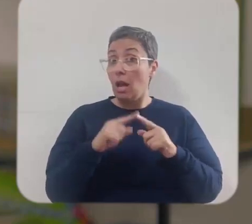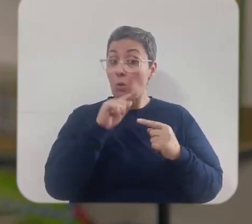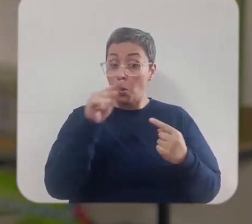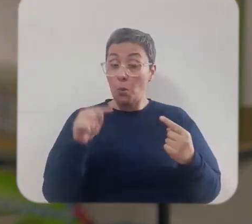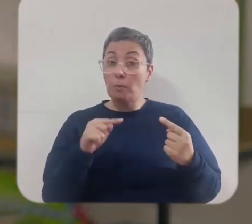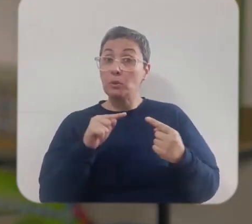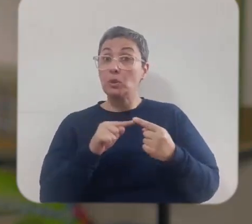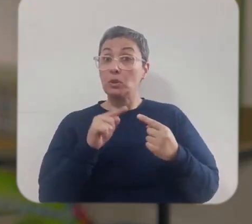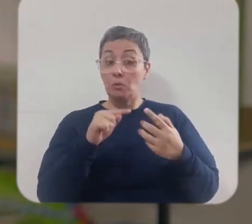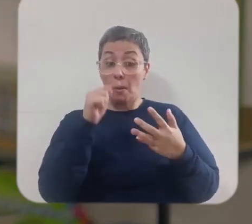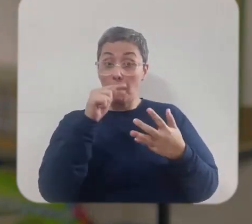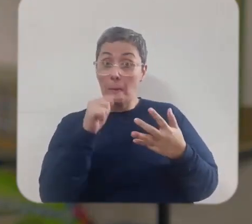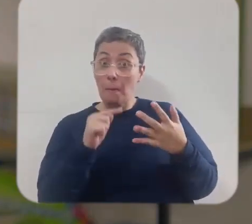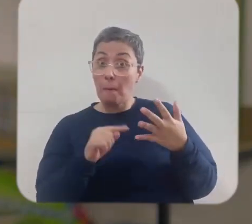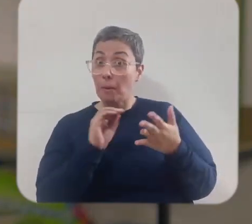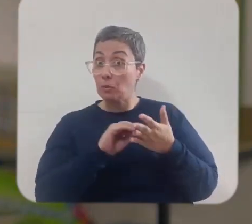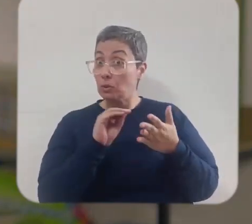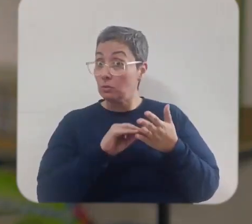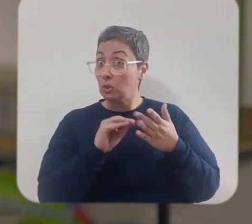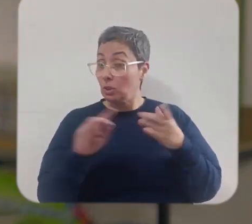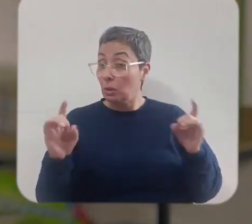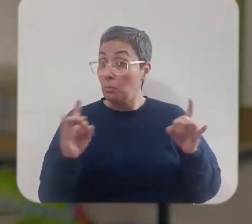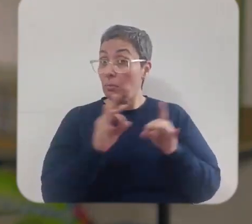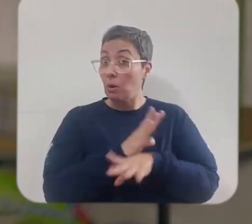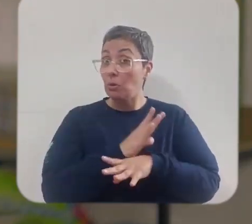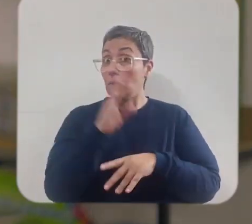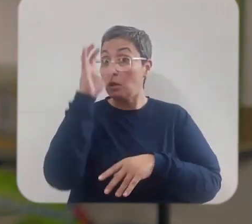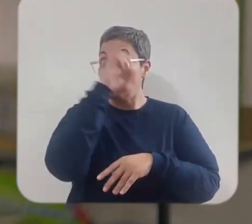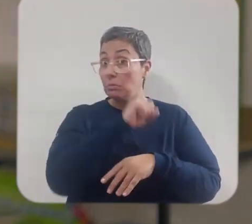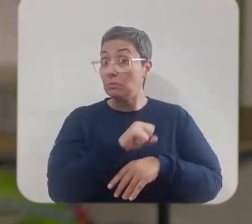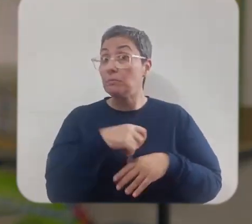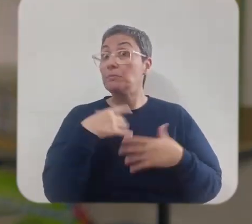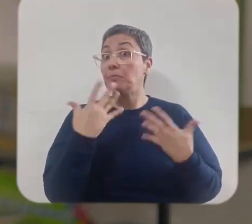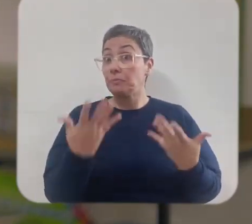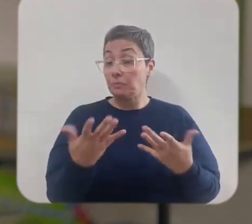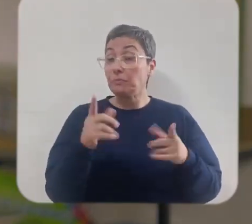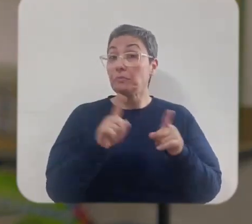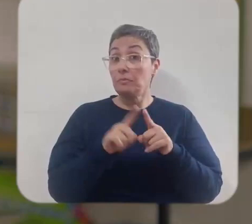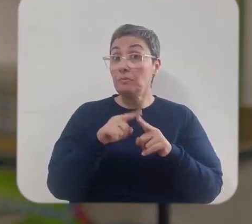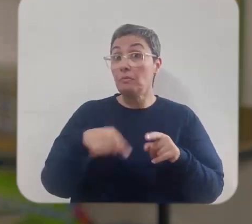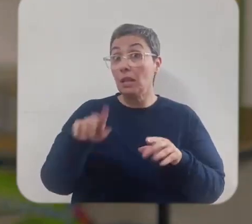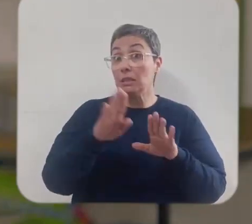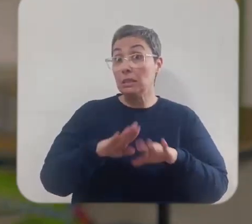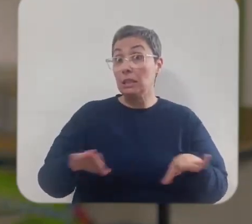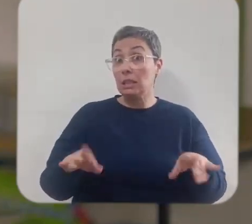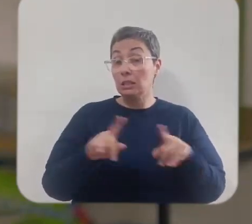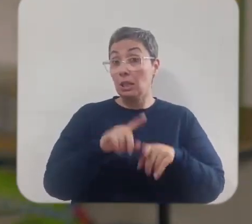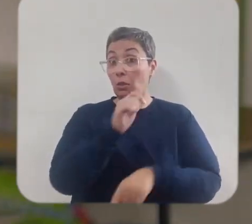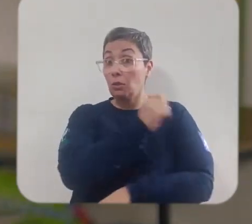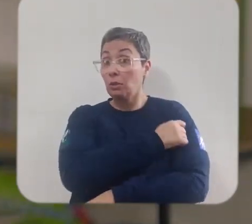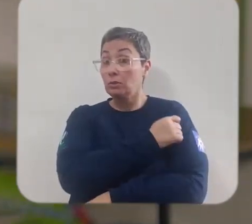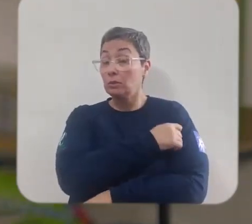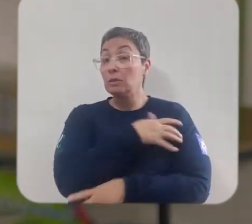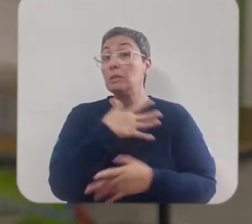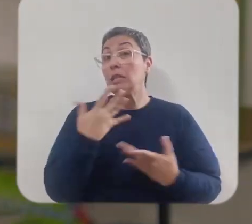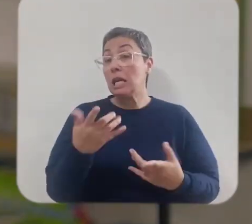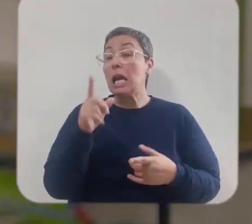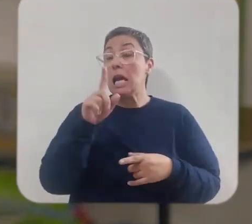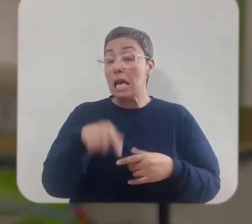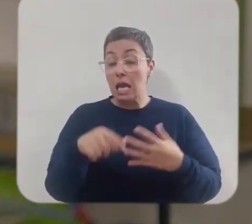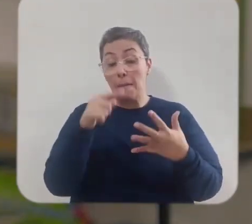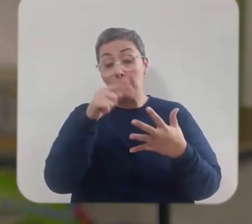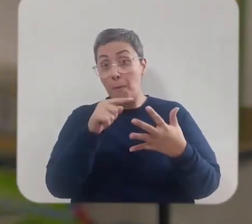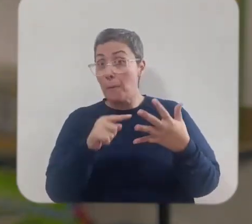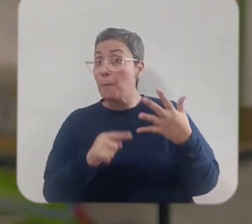dos objetivos que você escreveu na aprendizagem desta criança, deste aluno, né?